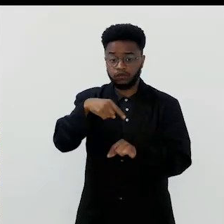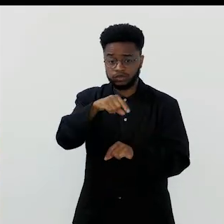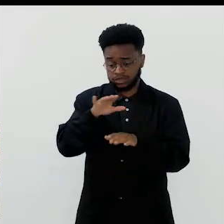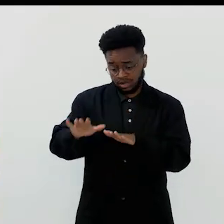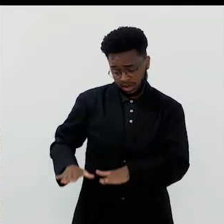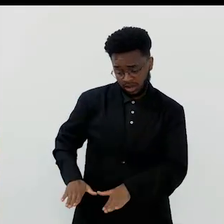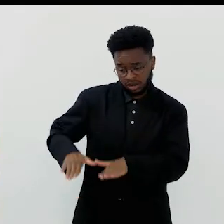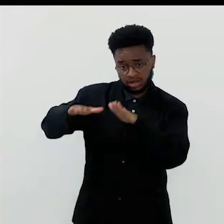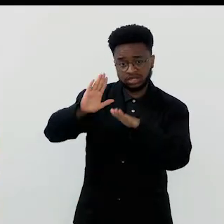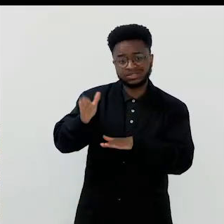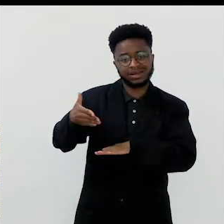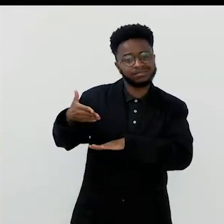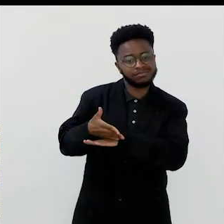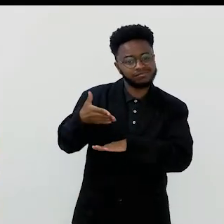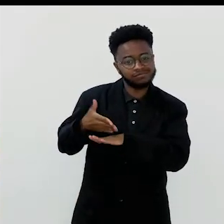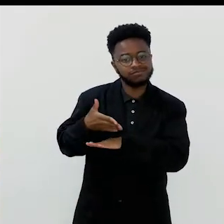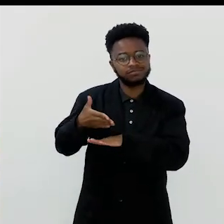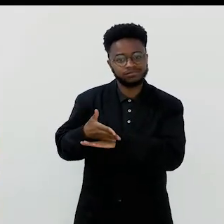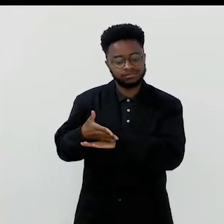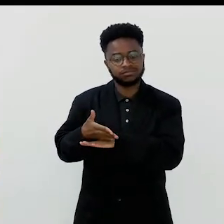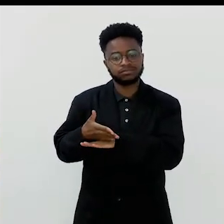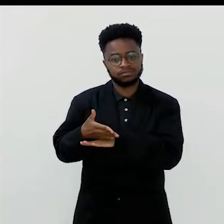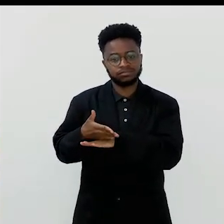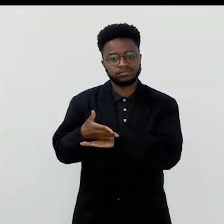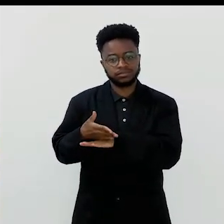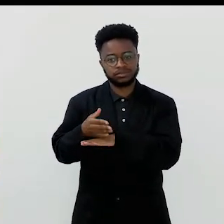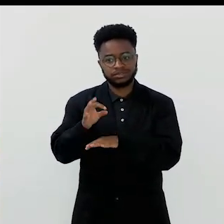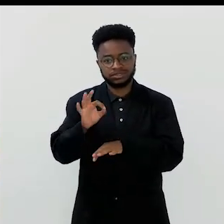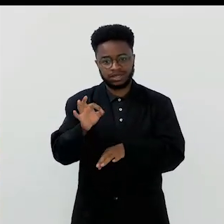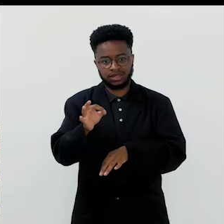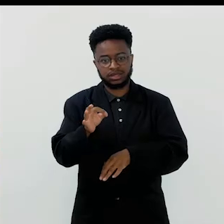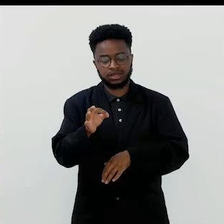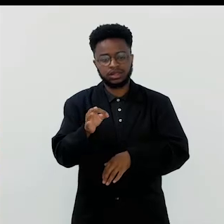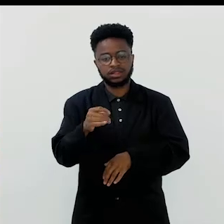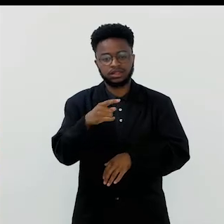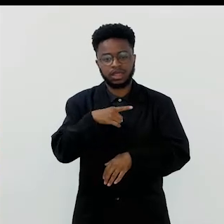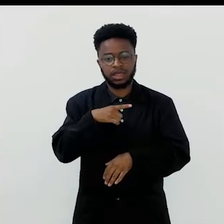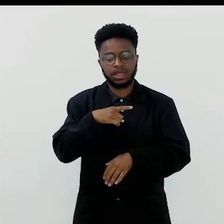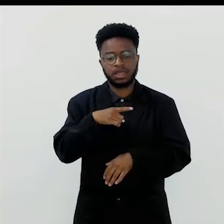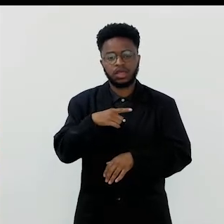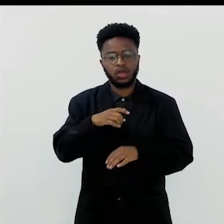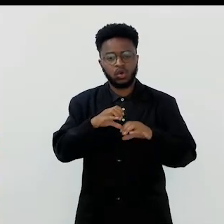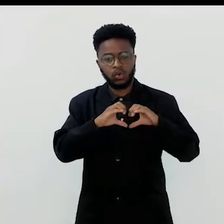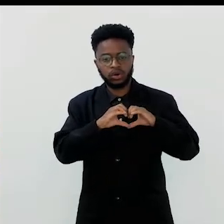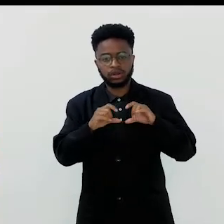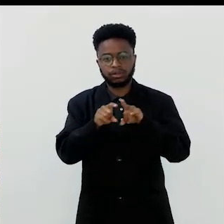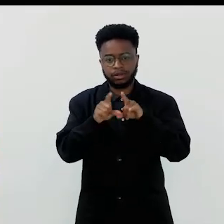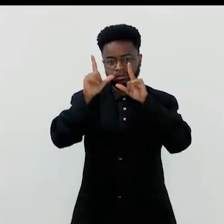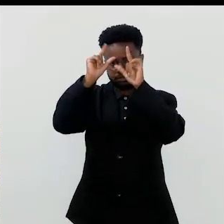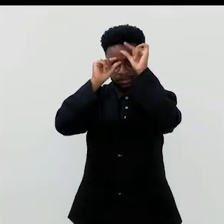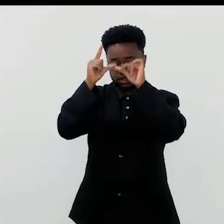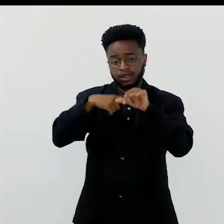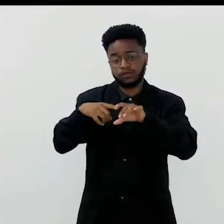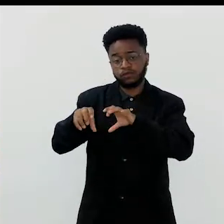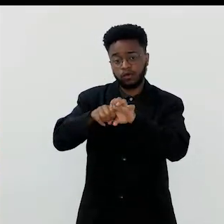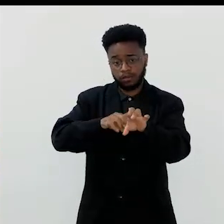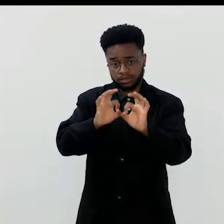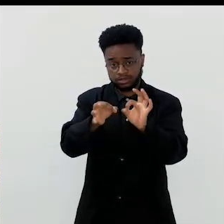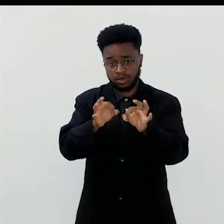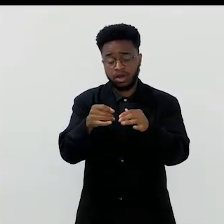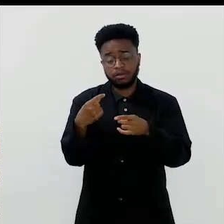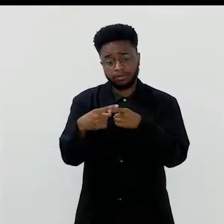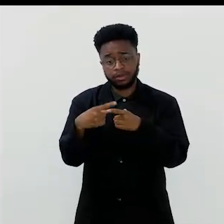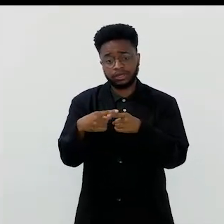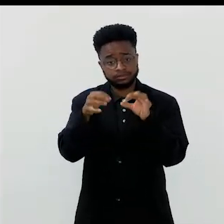É que vocês, desde criança, já frequentam os bois de coração, né? O garantido, o caprichoso, e ali você tem uma formação,